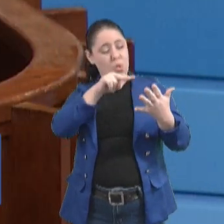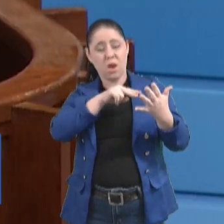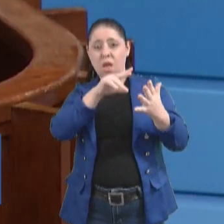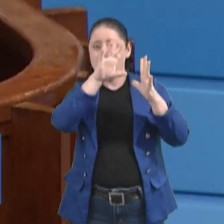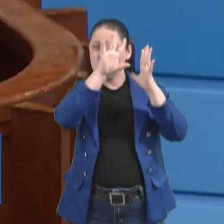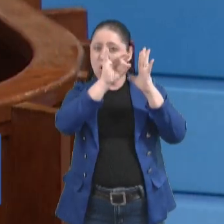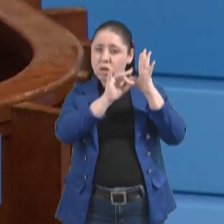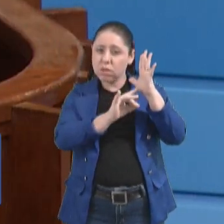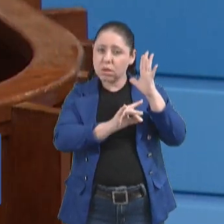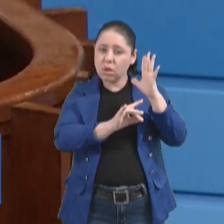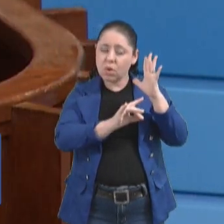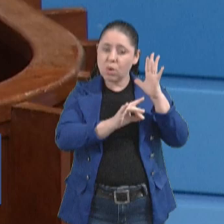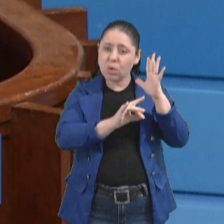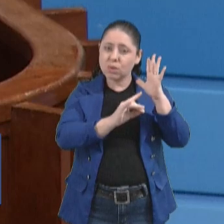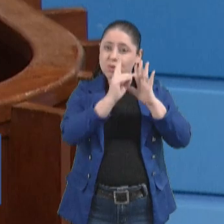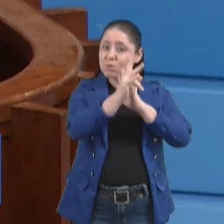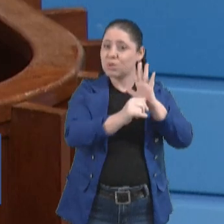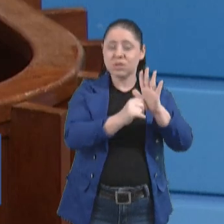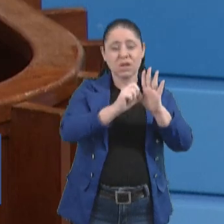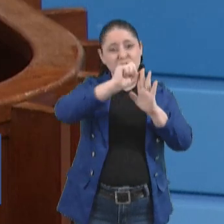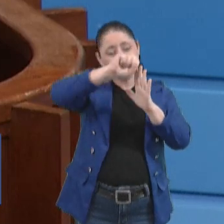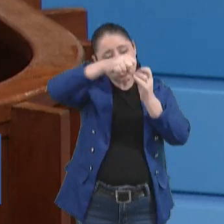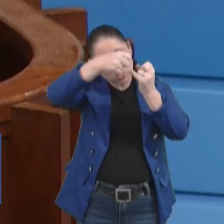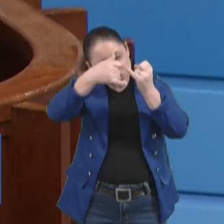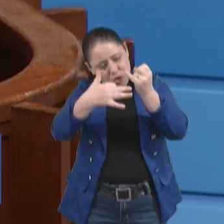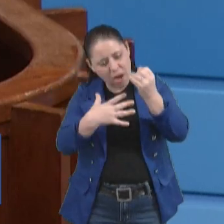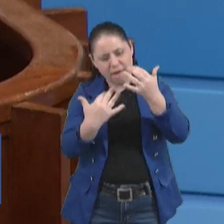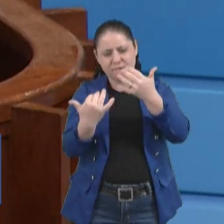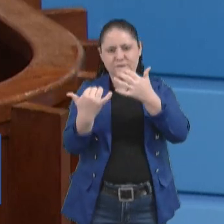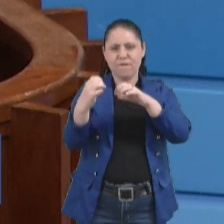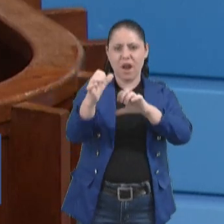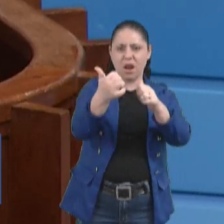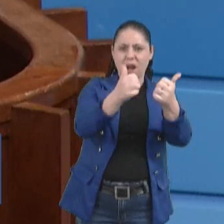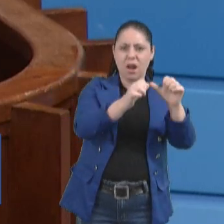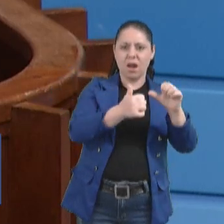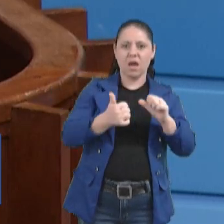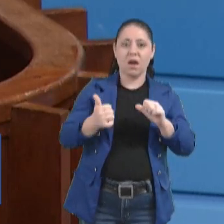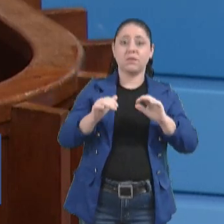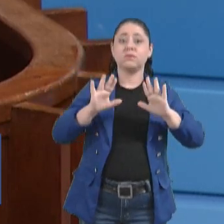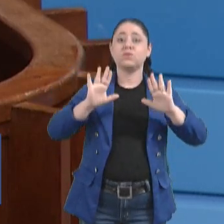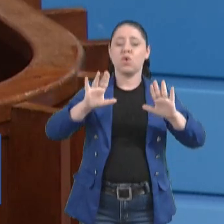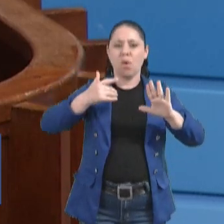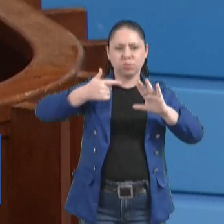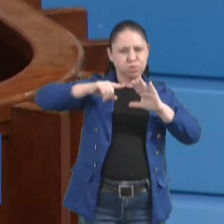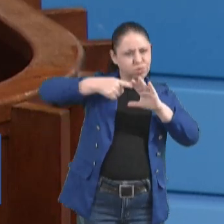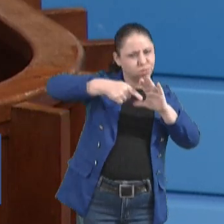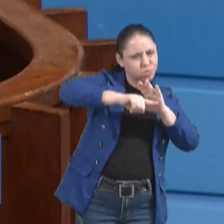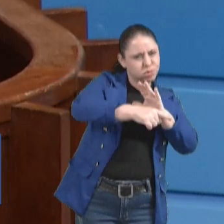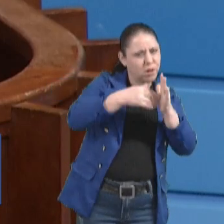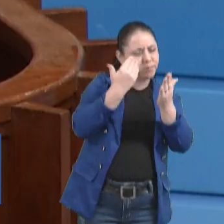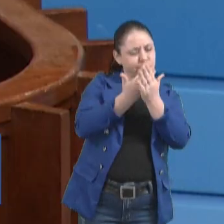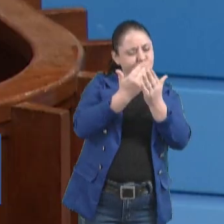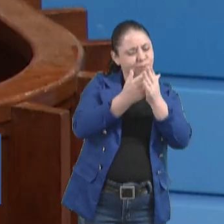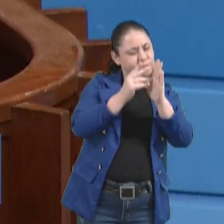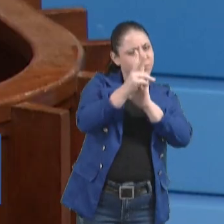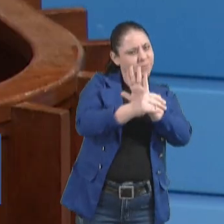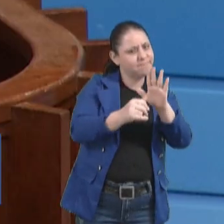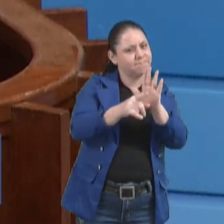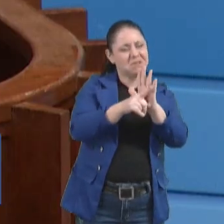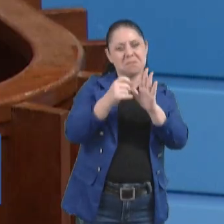do projeto, sem ler a justificativa, sem fazer uma análise profunda do